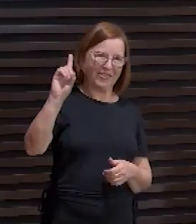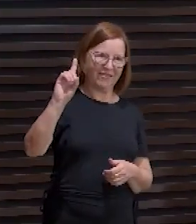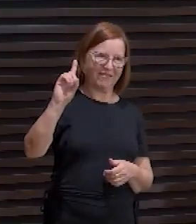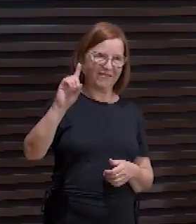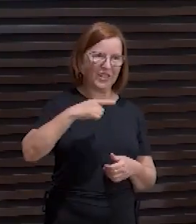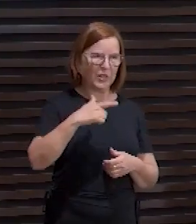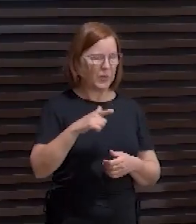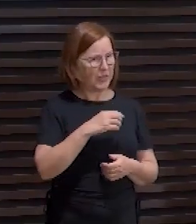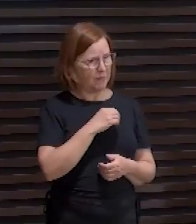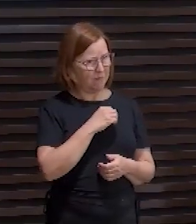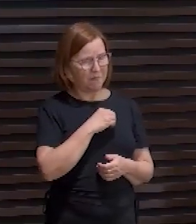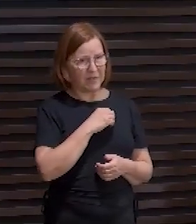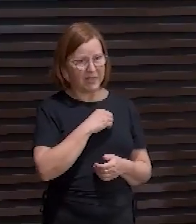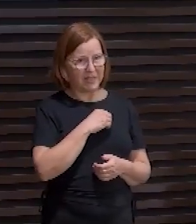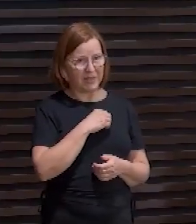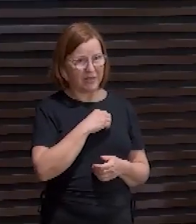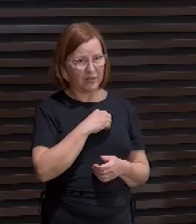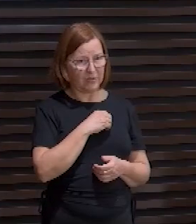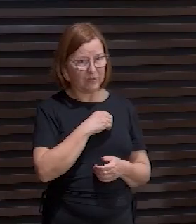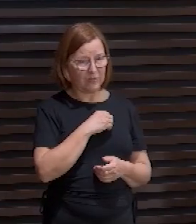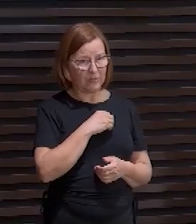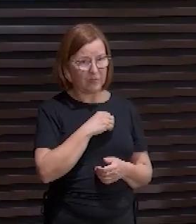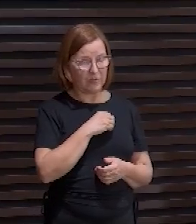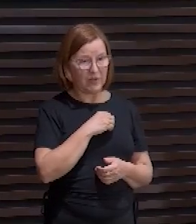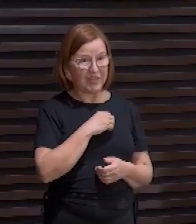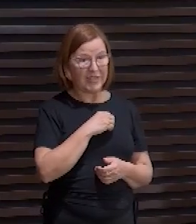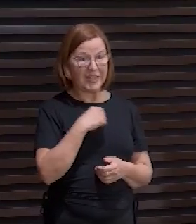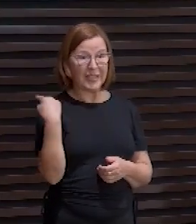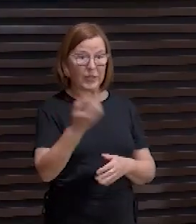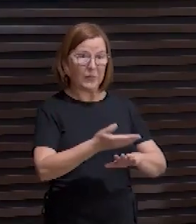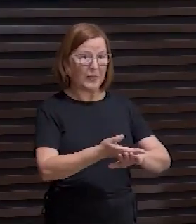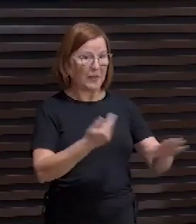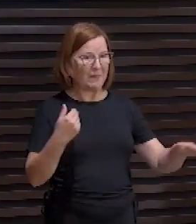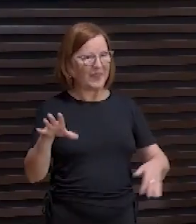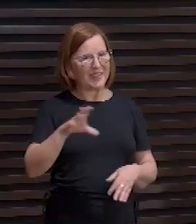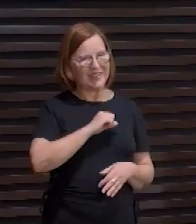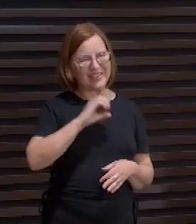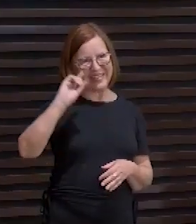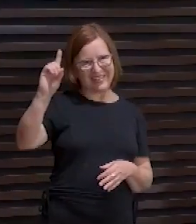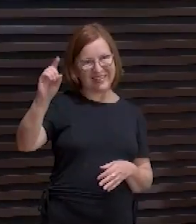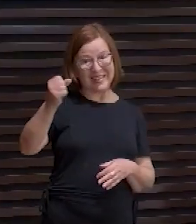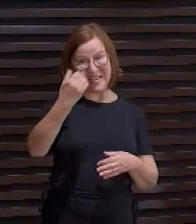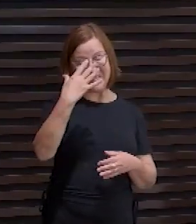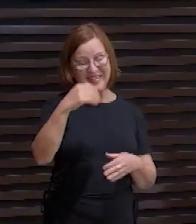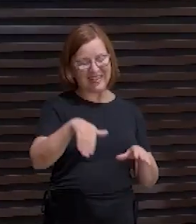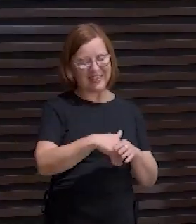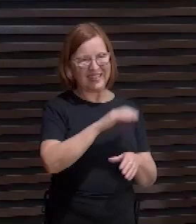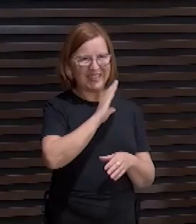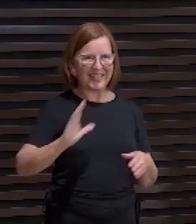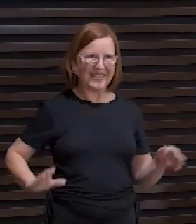pode ter cometido que é capaz de te separar do amor de Deus revelado em Cristo